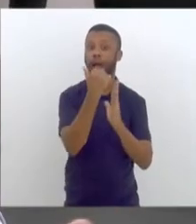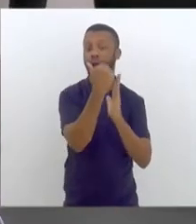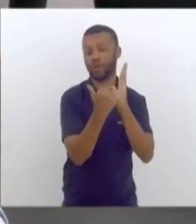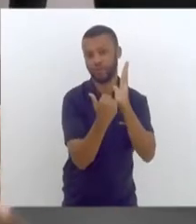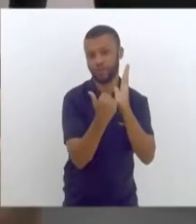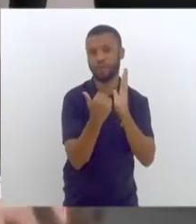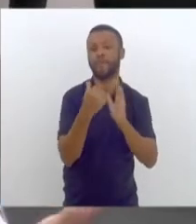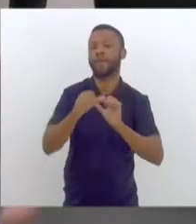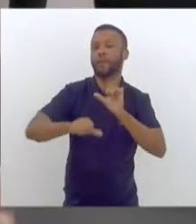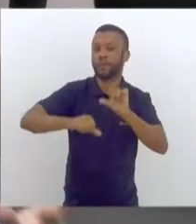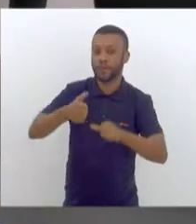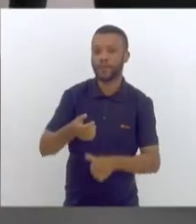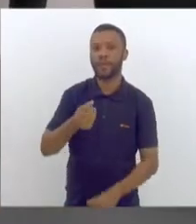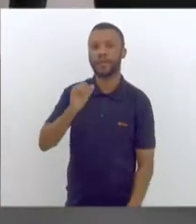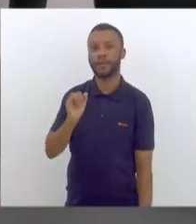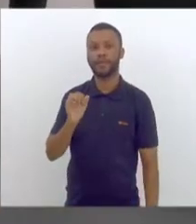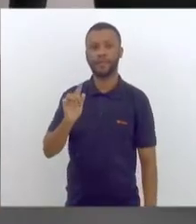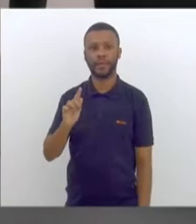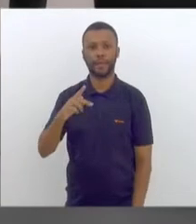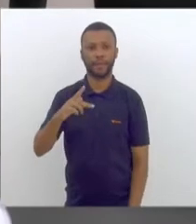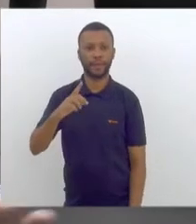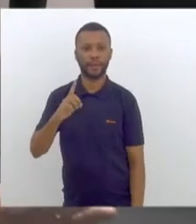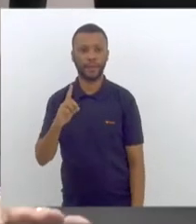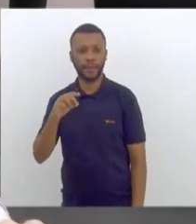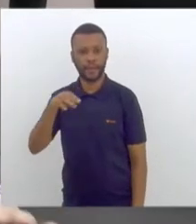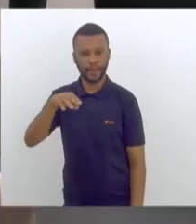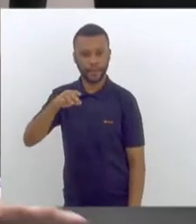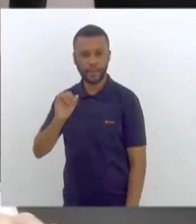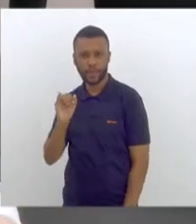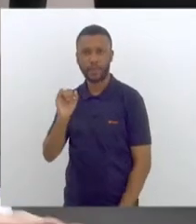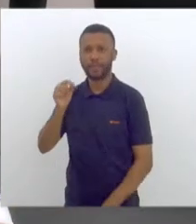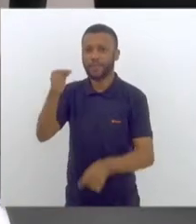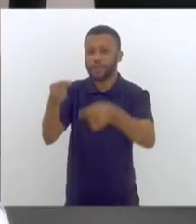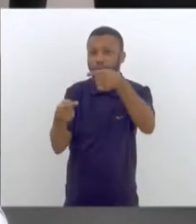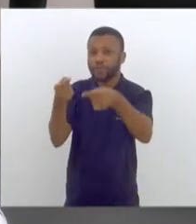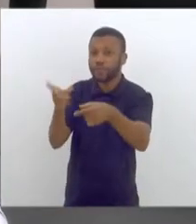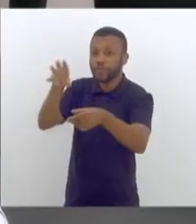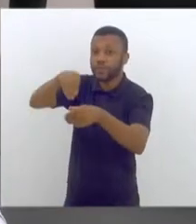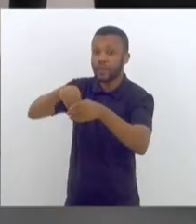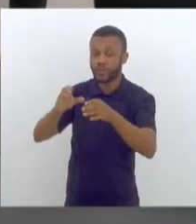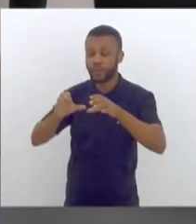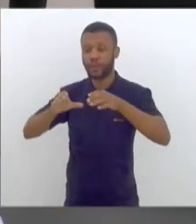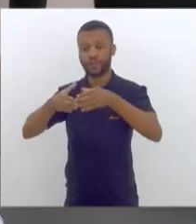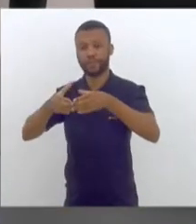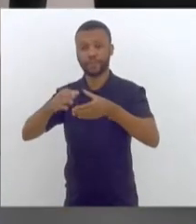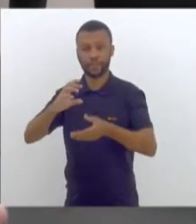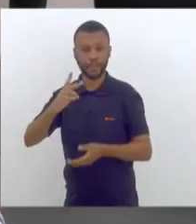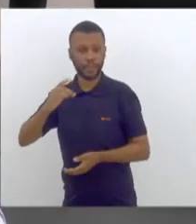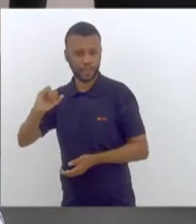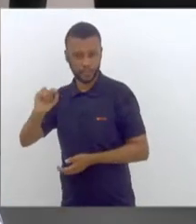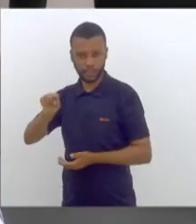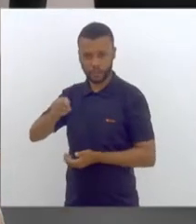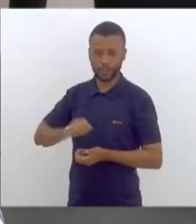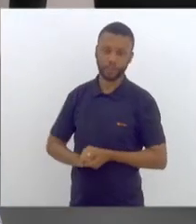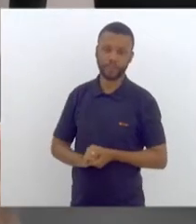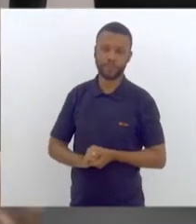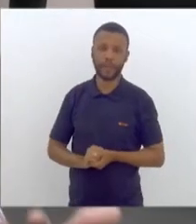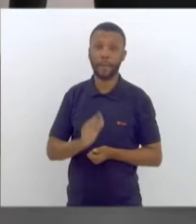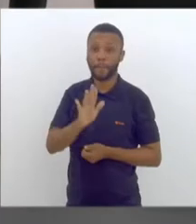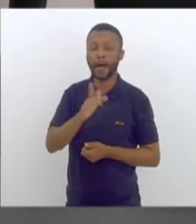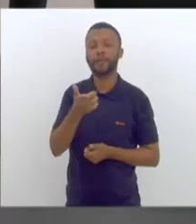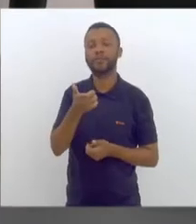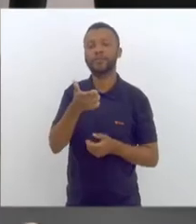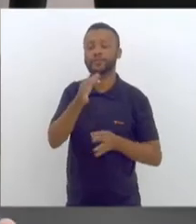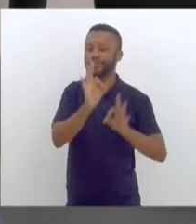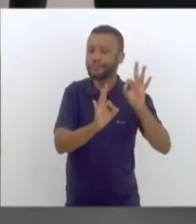do gpdi tudo aquilo que já foi discutido inclusive na CPI exatamente em linha com que foi discutido a questão é que foram feitas novas